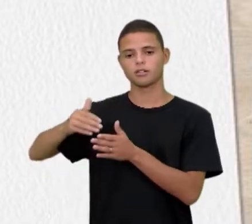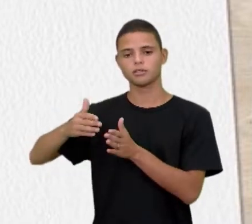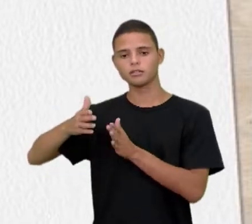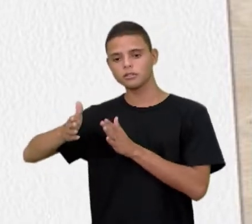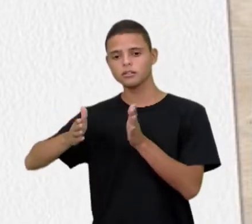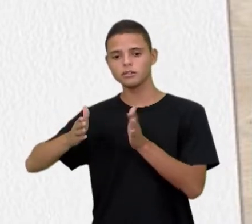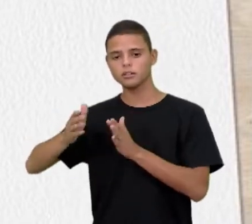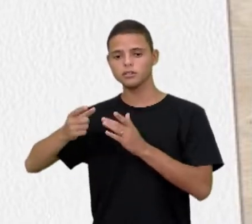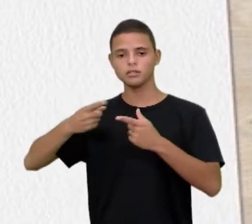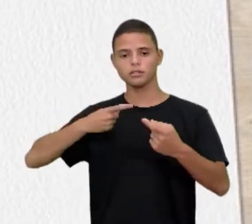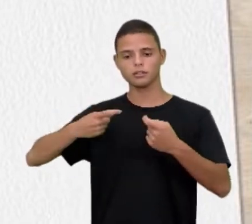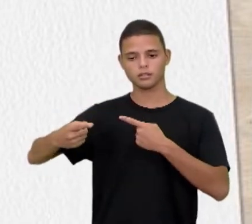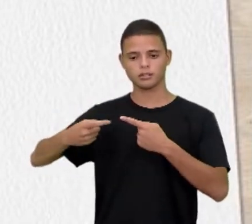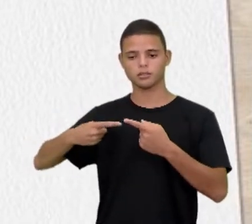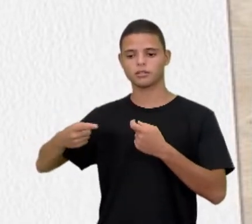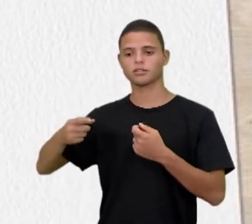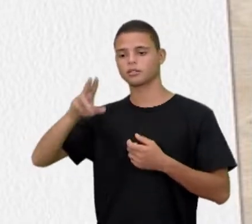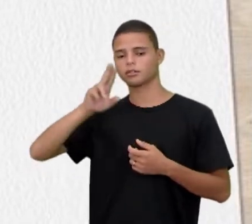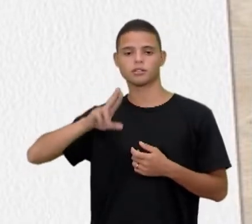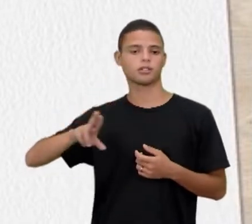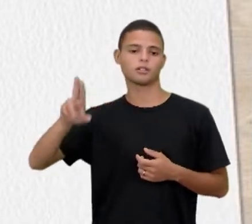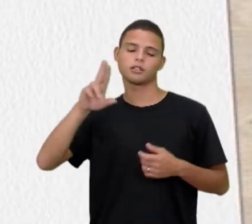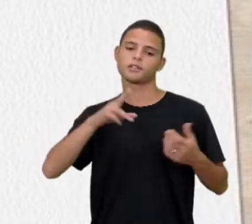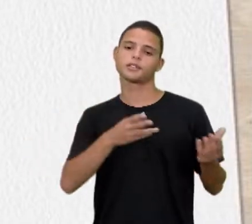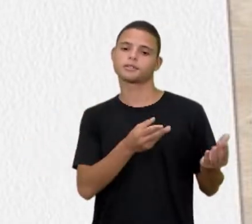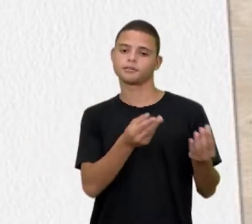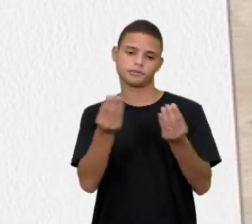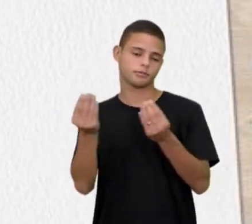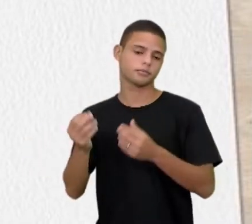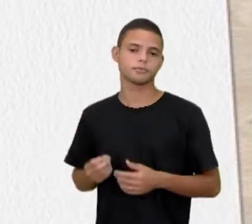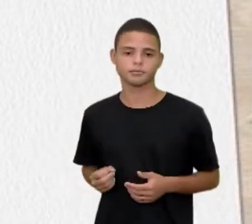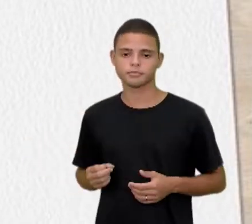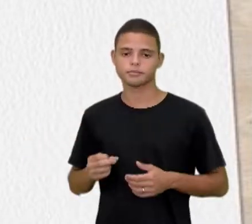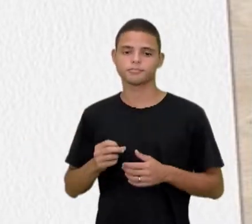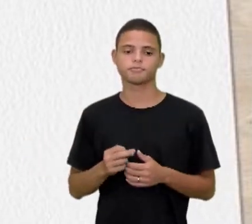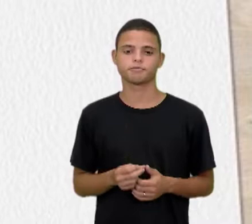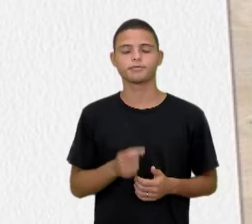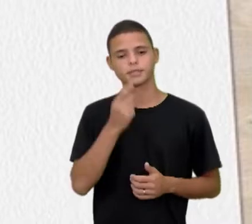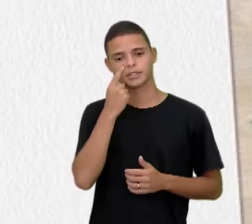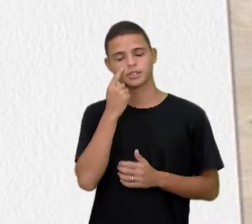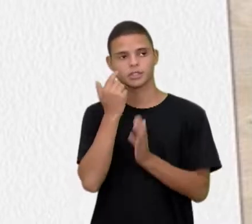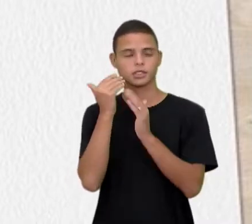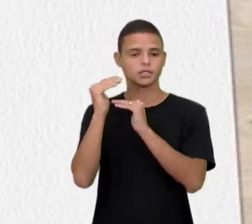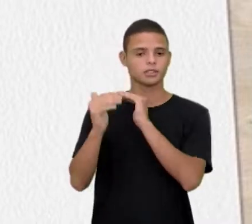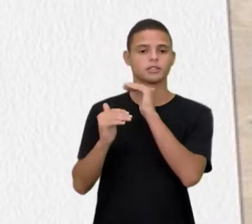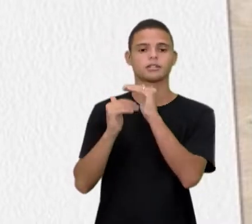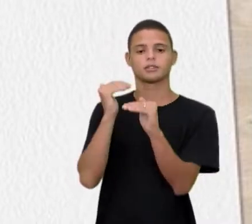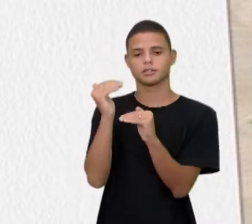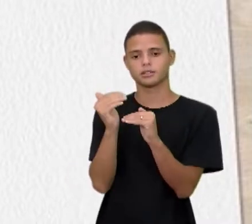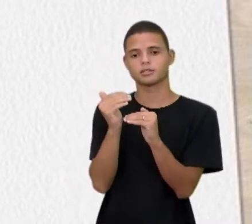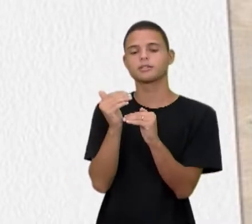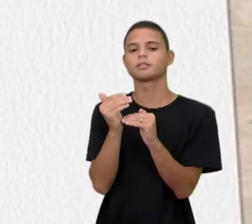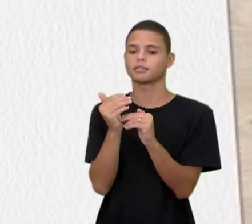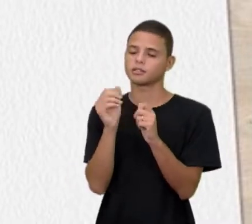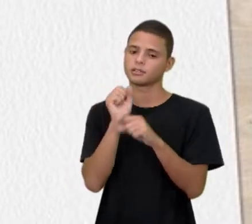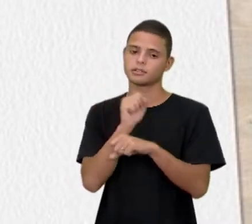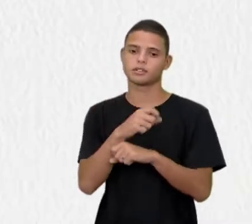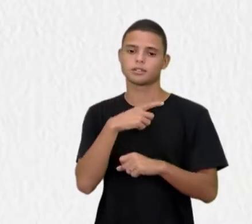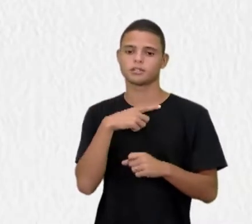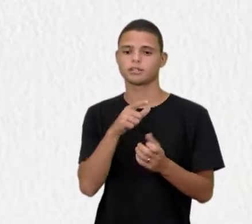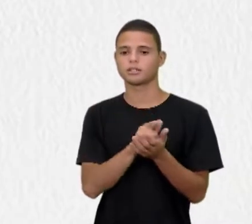de antigamente usava muito. Quer conhecer charge e ver como está sendo o processo de evolução, né, professor? Jornal antigo, tem na